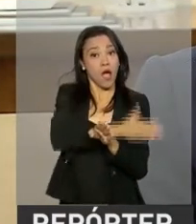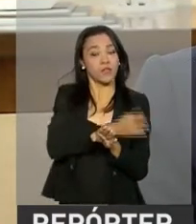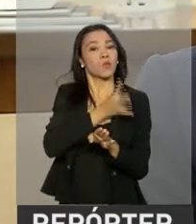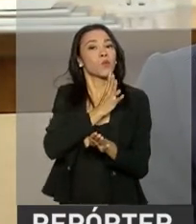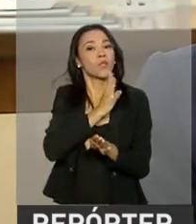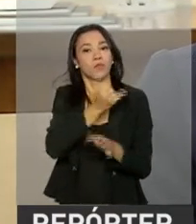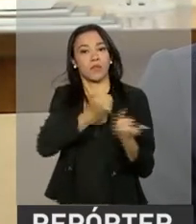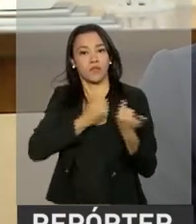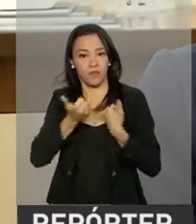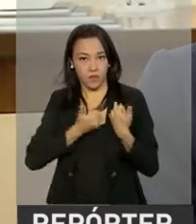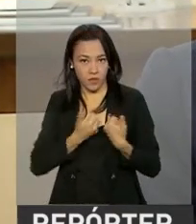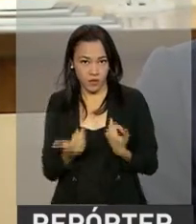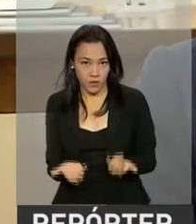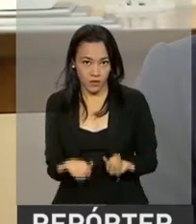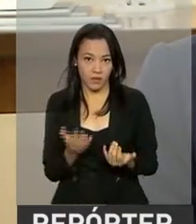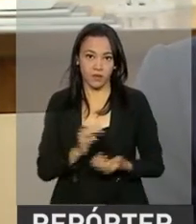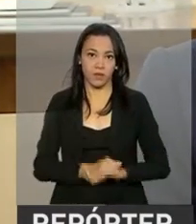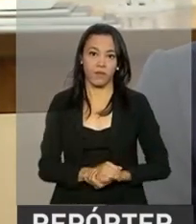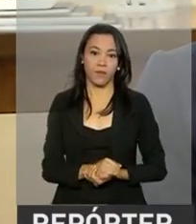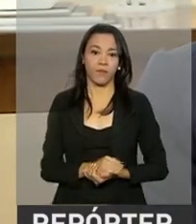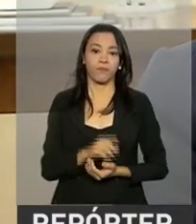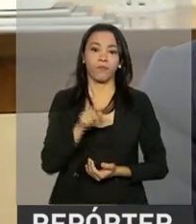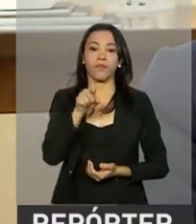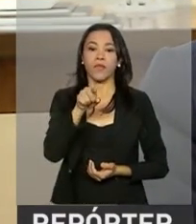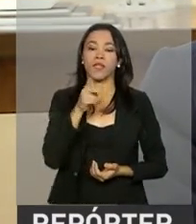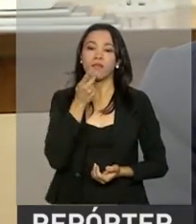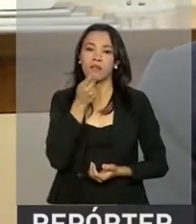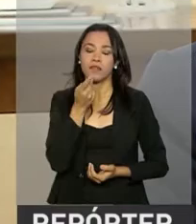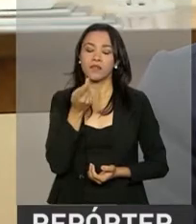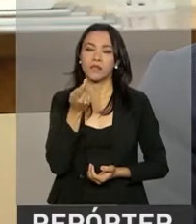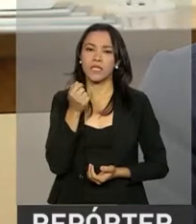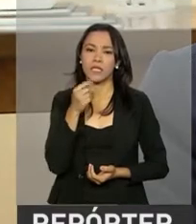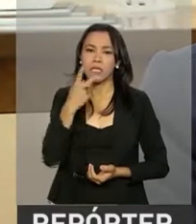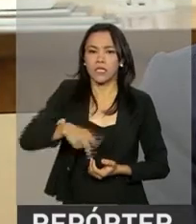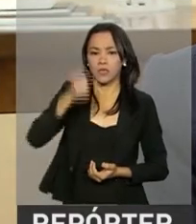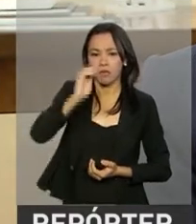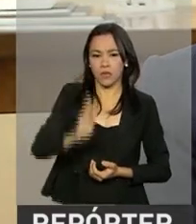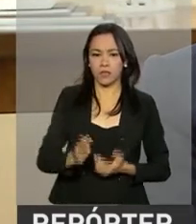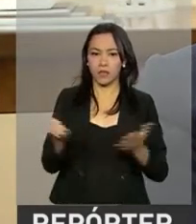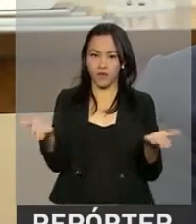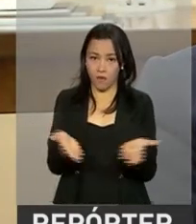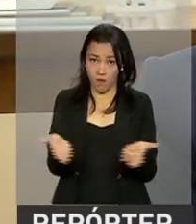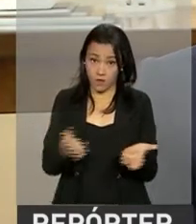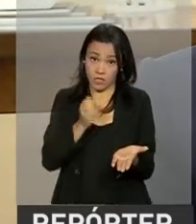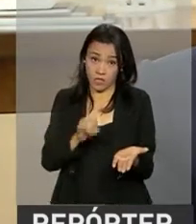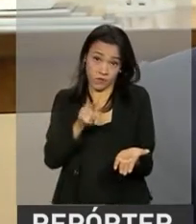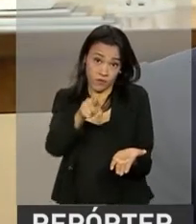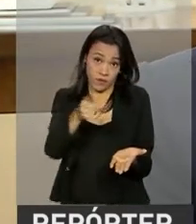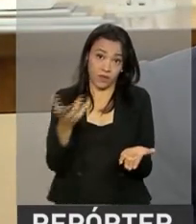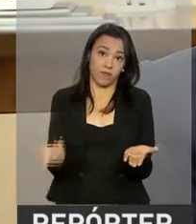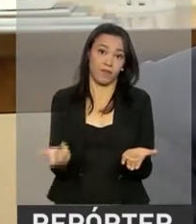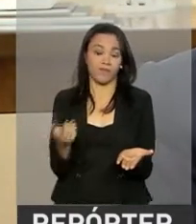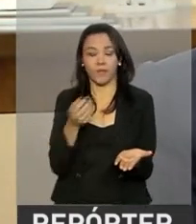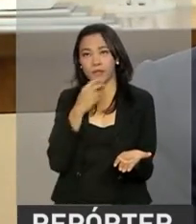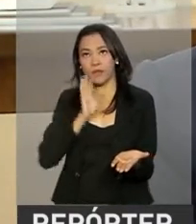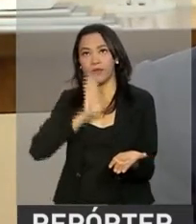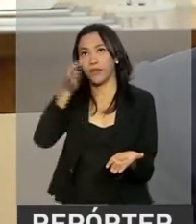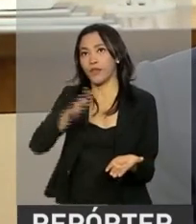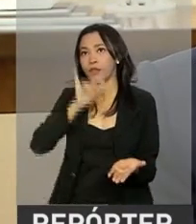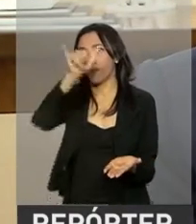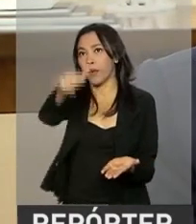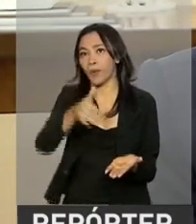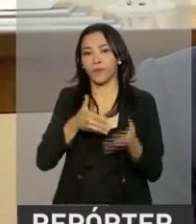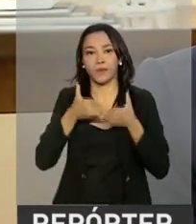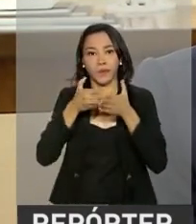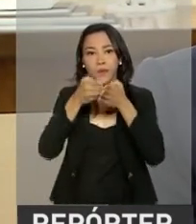informações não é à toa que no Brasil de hoje se você for em portos aeroportos